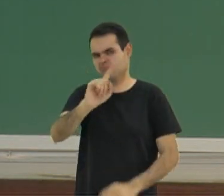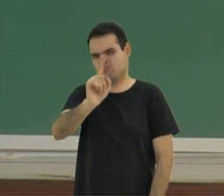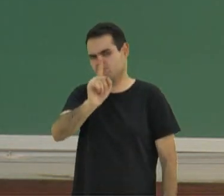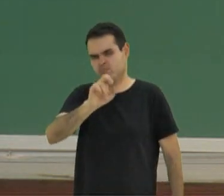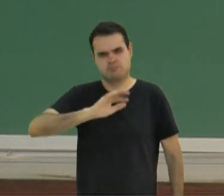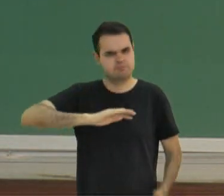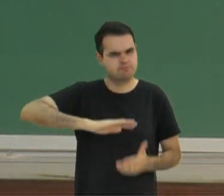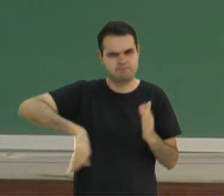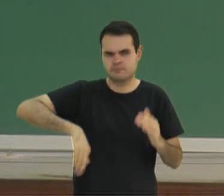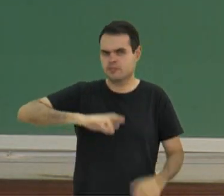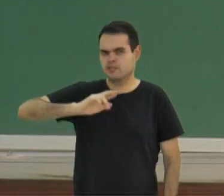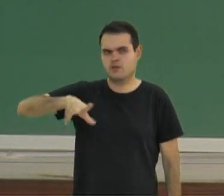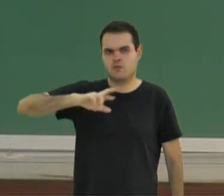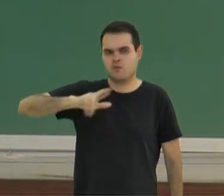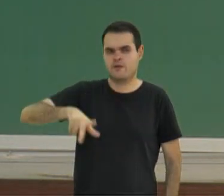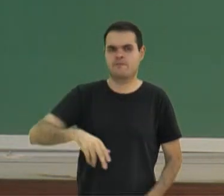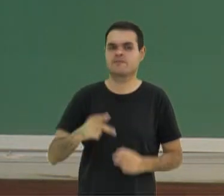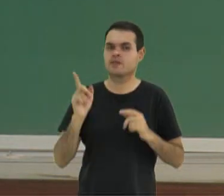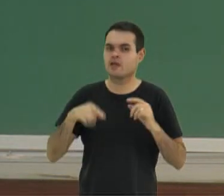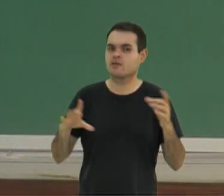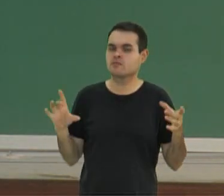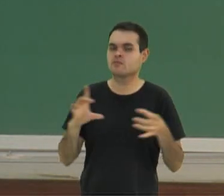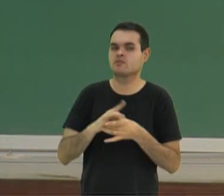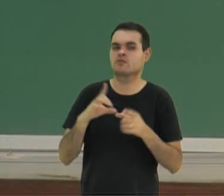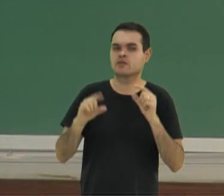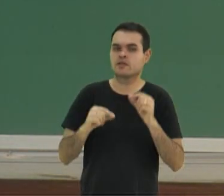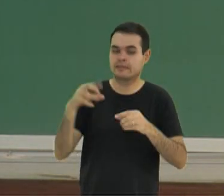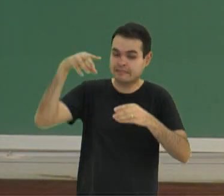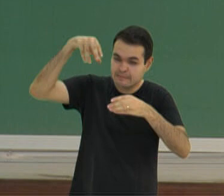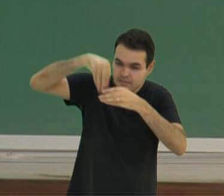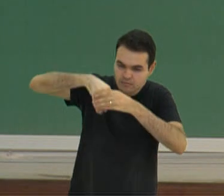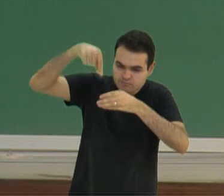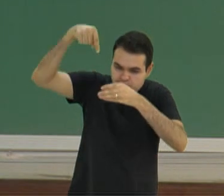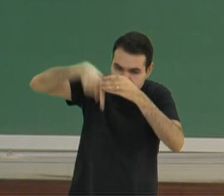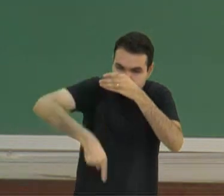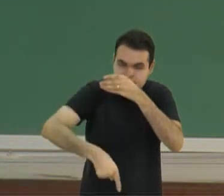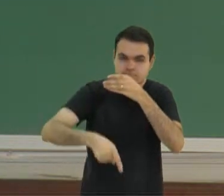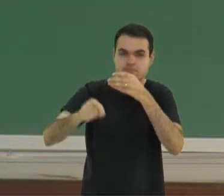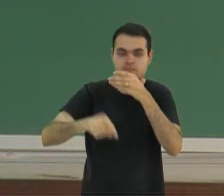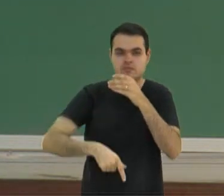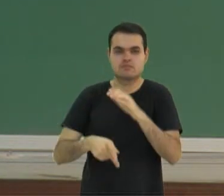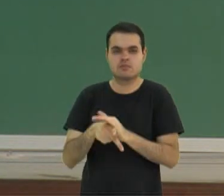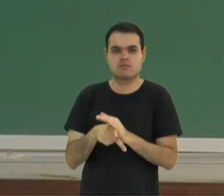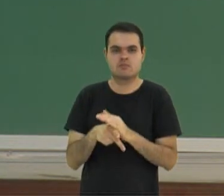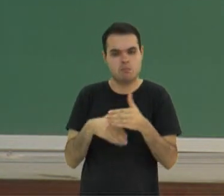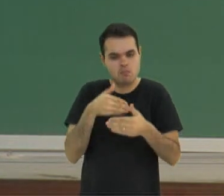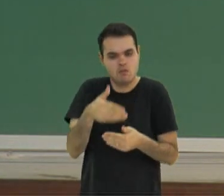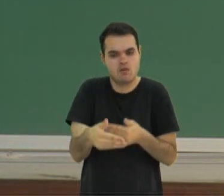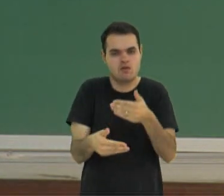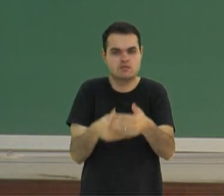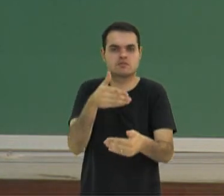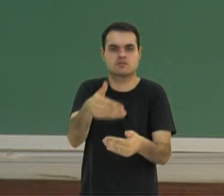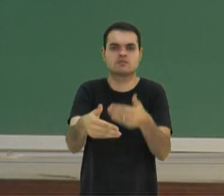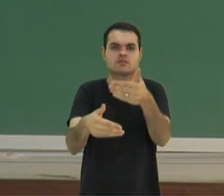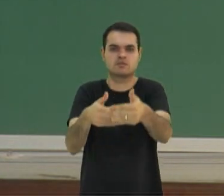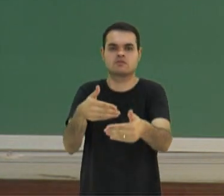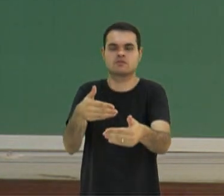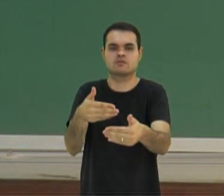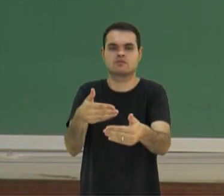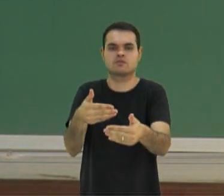tem nada a ver com isso. Tem, como eu falei, tem algumas fontes, alguns processos de